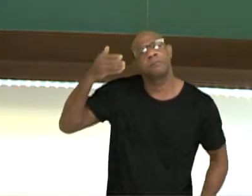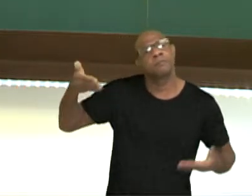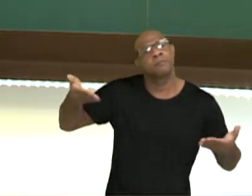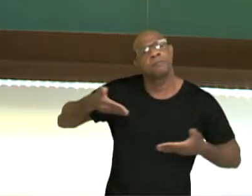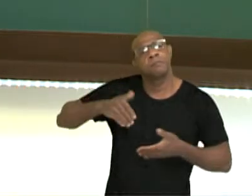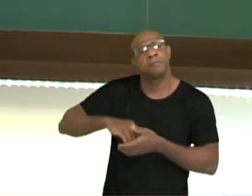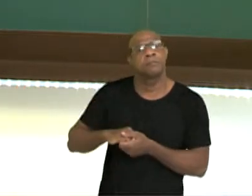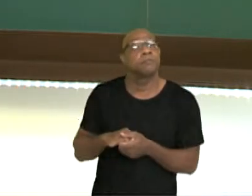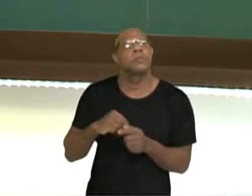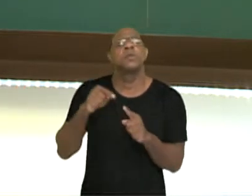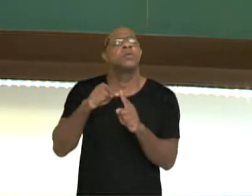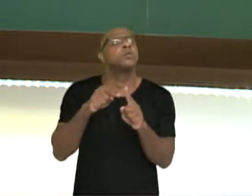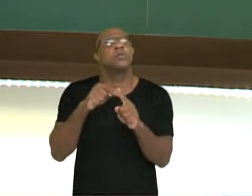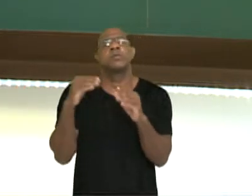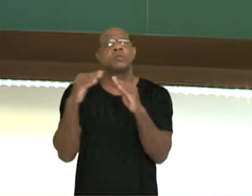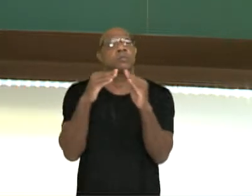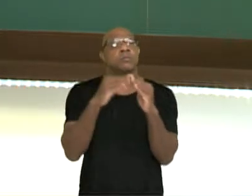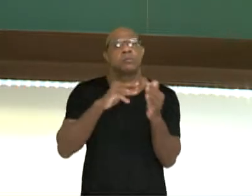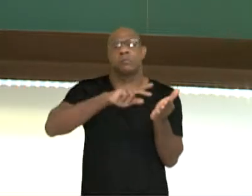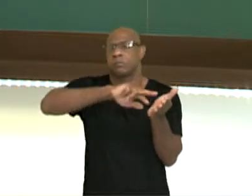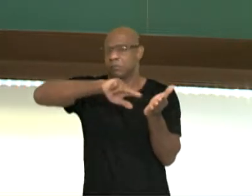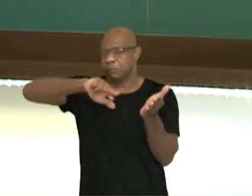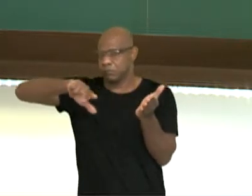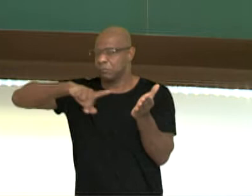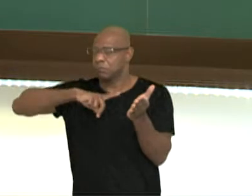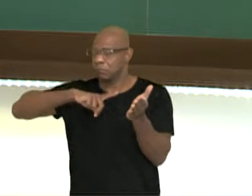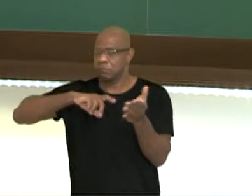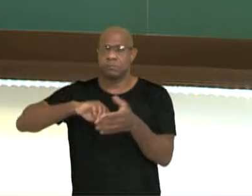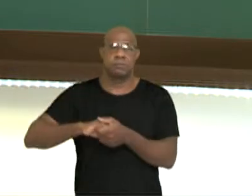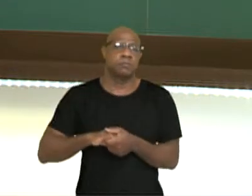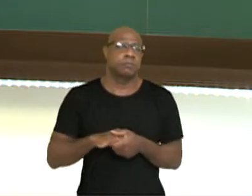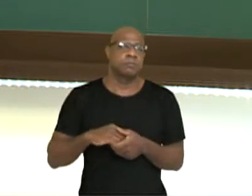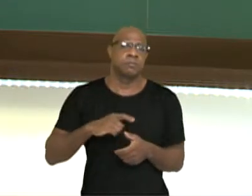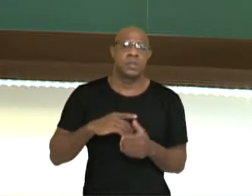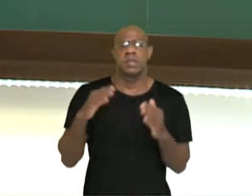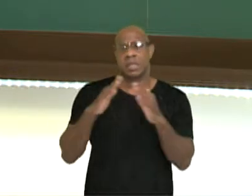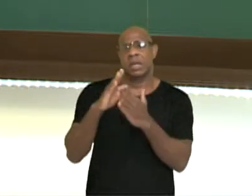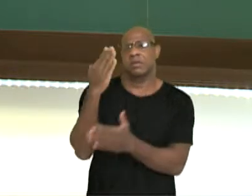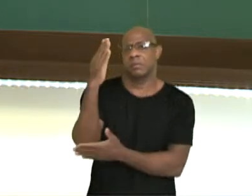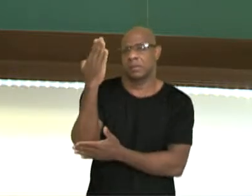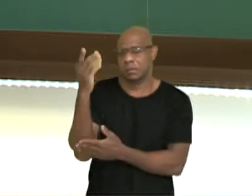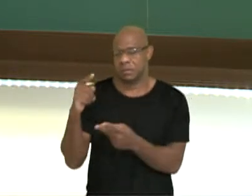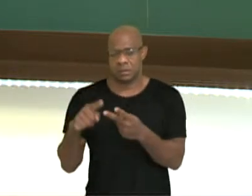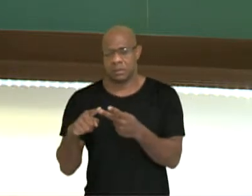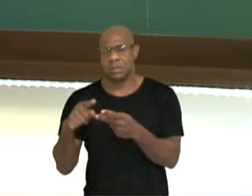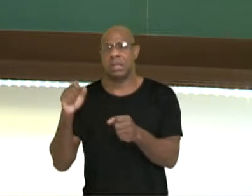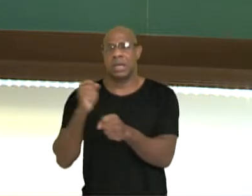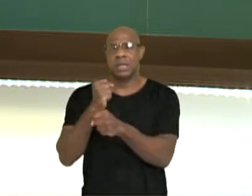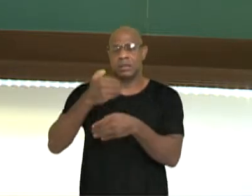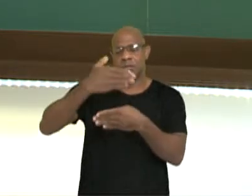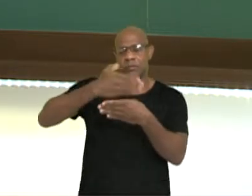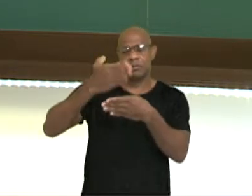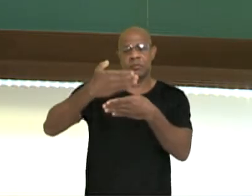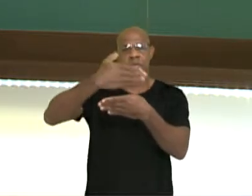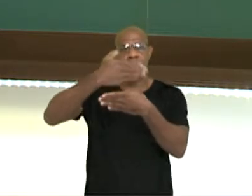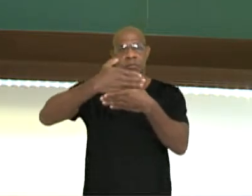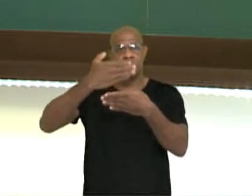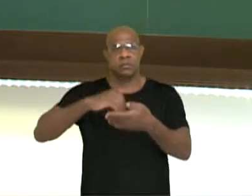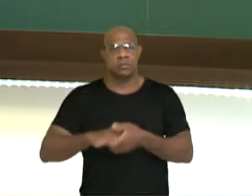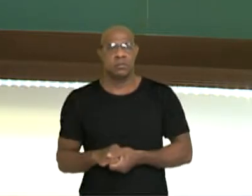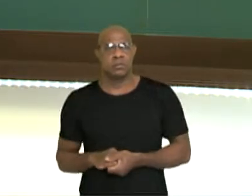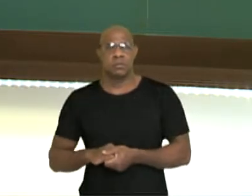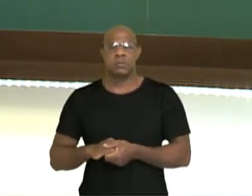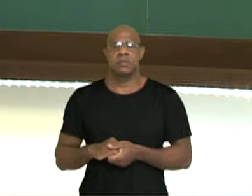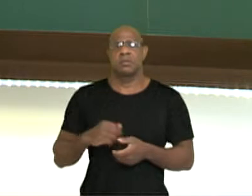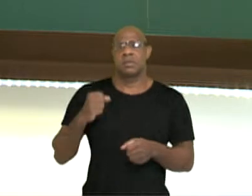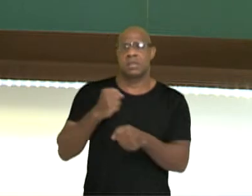Os tipos de moradia podem variar bastante, não é mesmo? Então temos casa de madeira, casa de tijolo, casa de iglu,